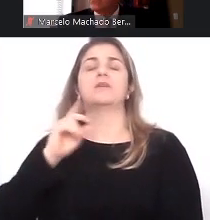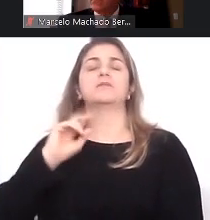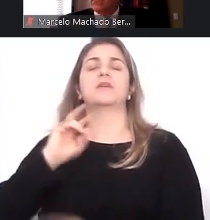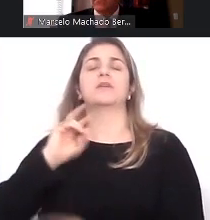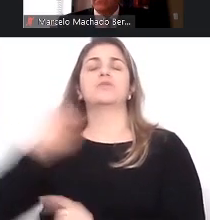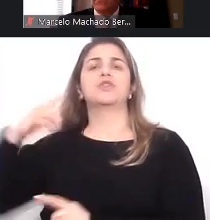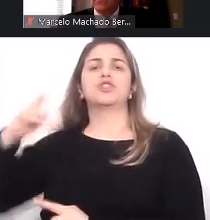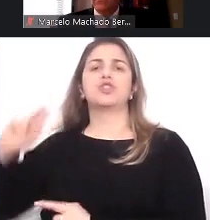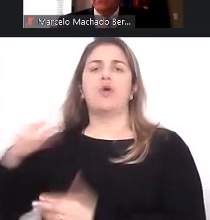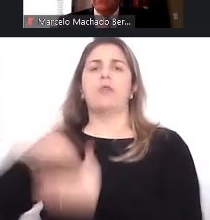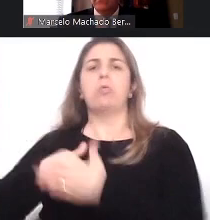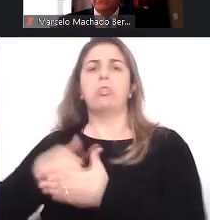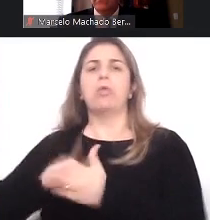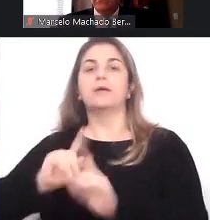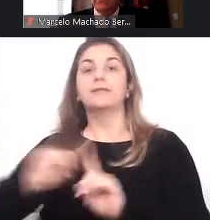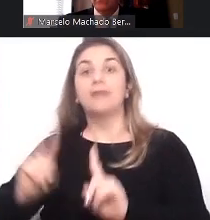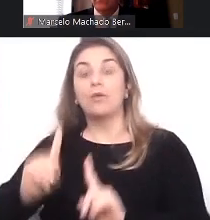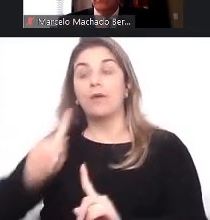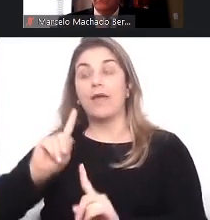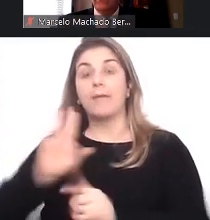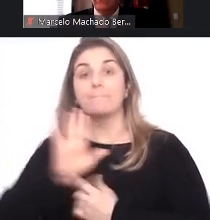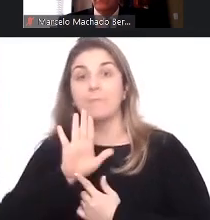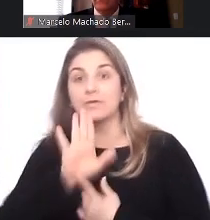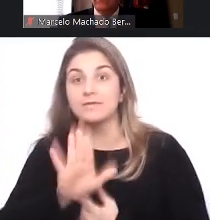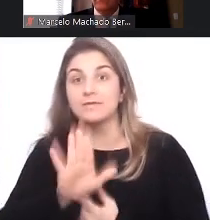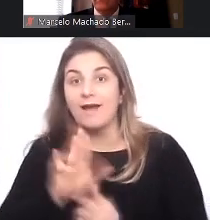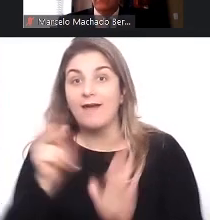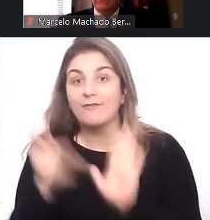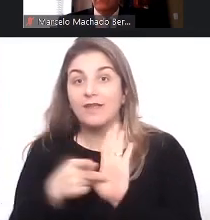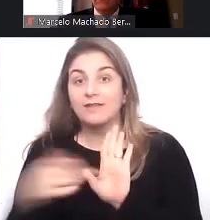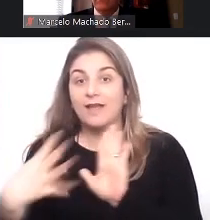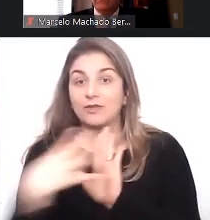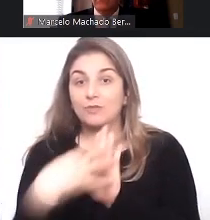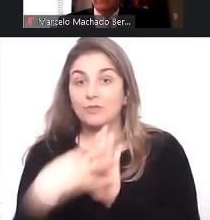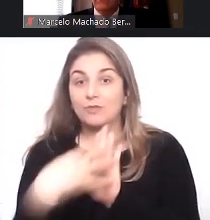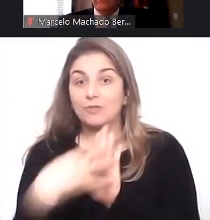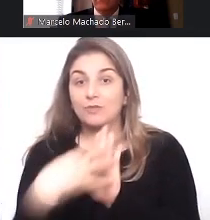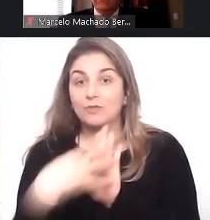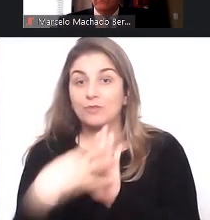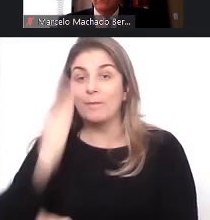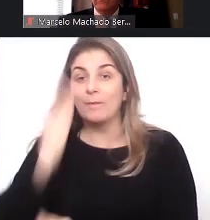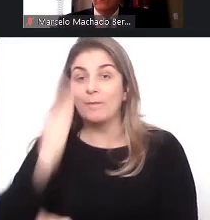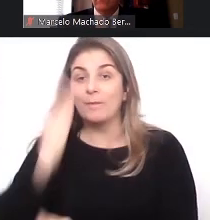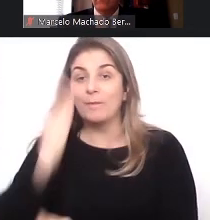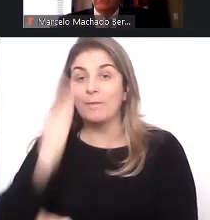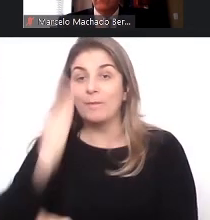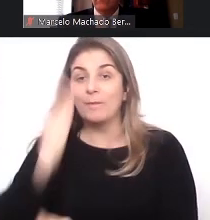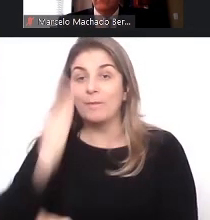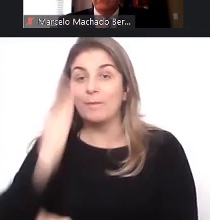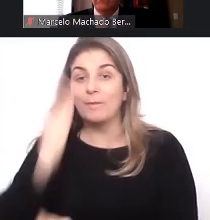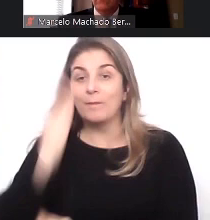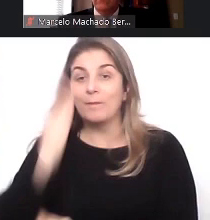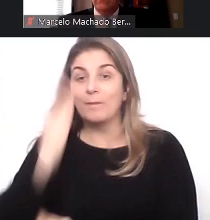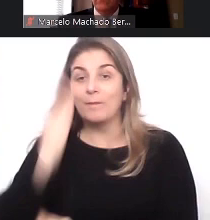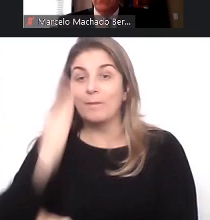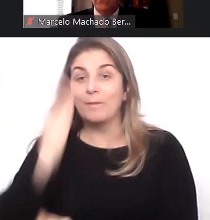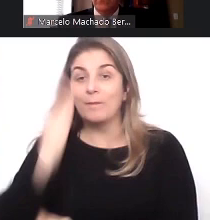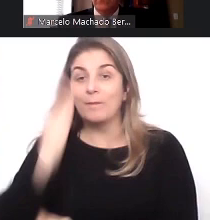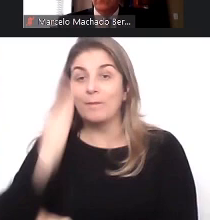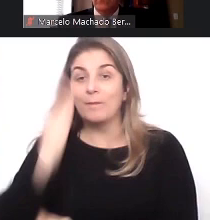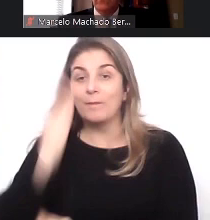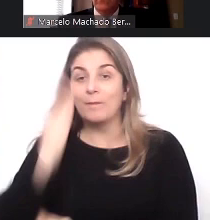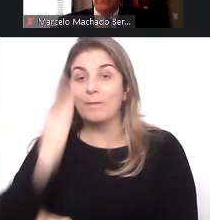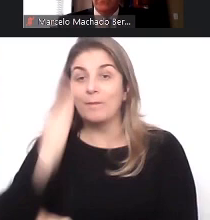processo penal e a realidade do Brasil, até onde dá para ir. E aí eu conto, efetivamente, acredito na OAB, na Abracrim,